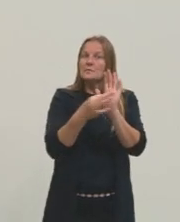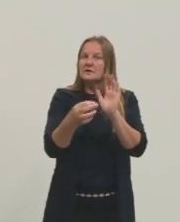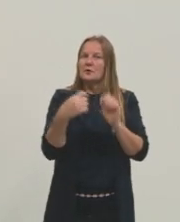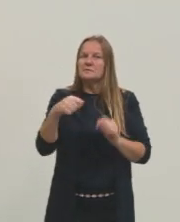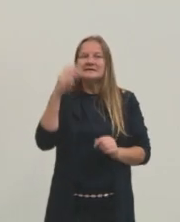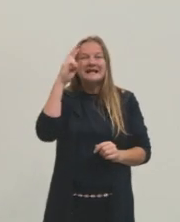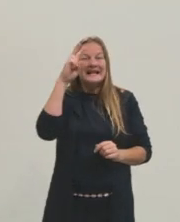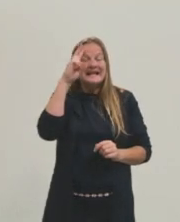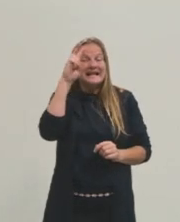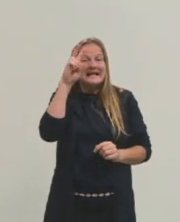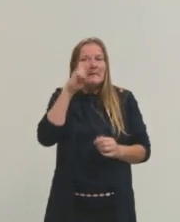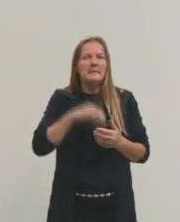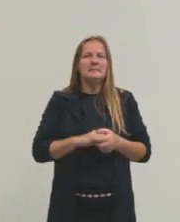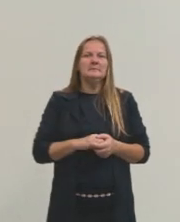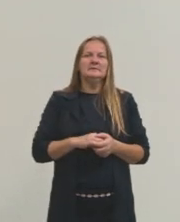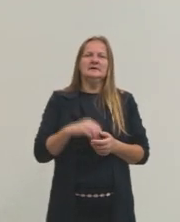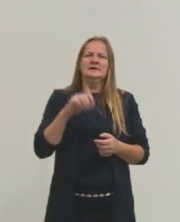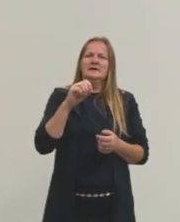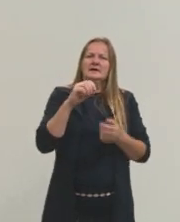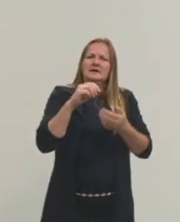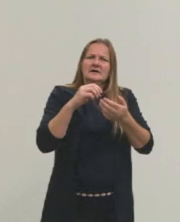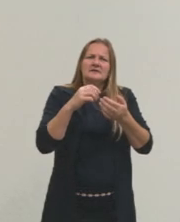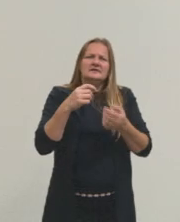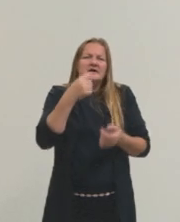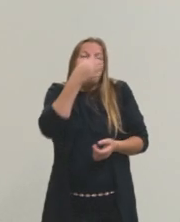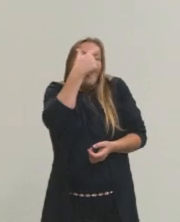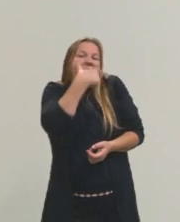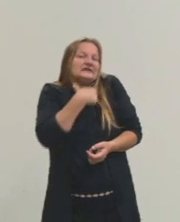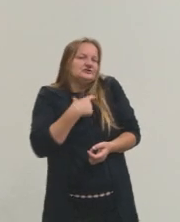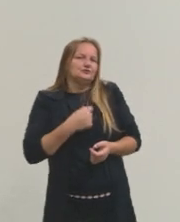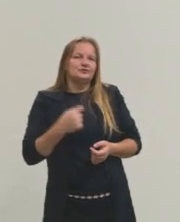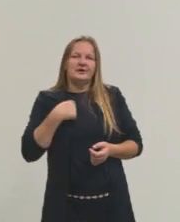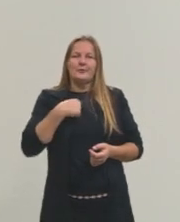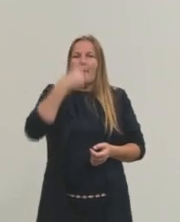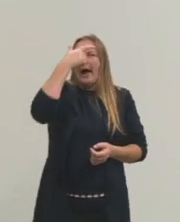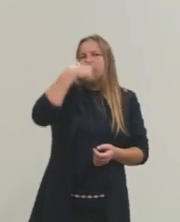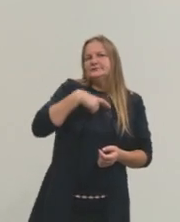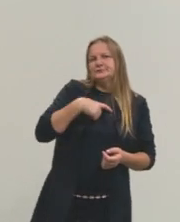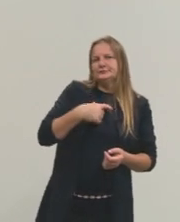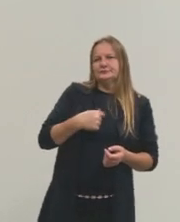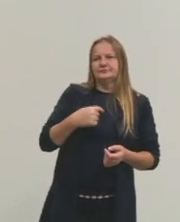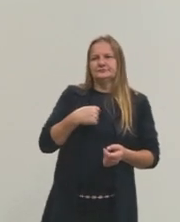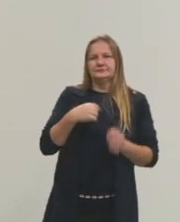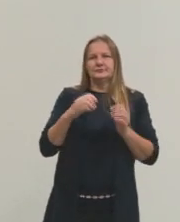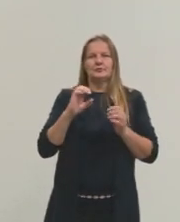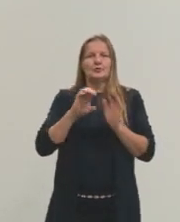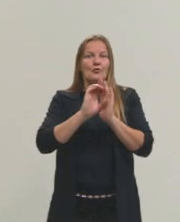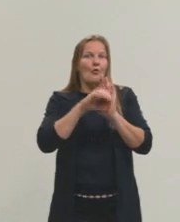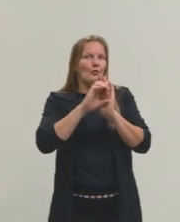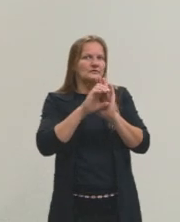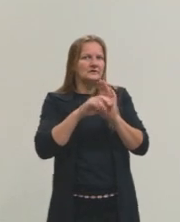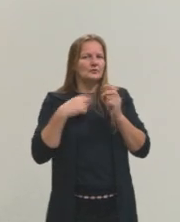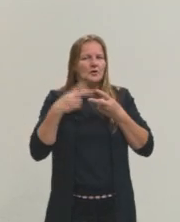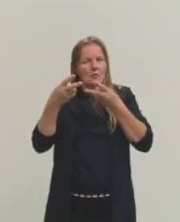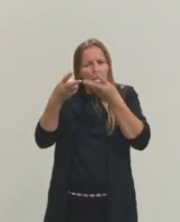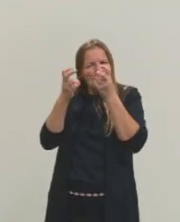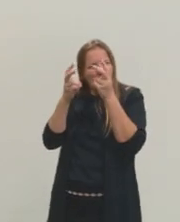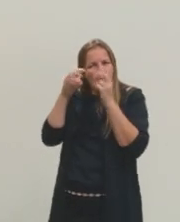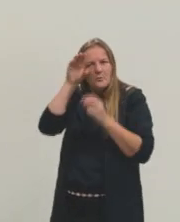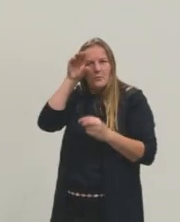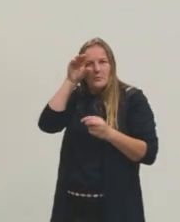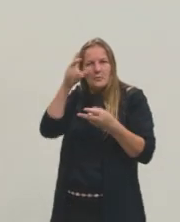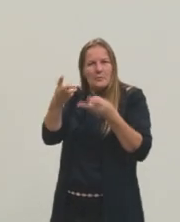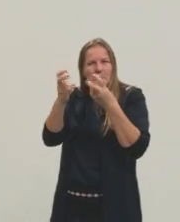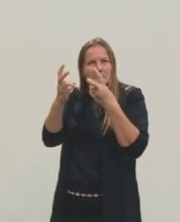gente precisa lembrar que esses achismos né esses com é que a minha percepção enxerga ela